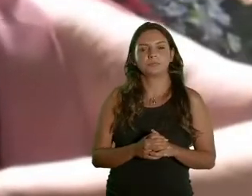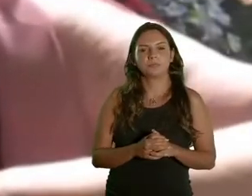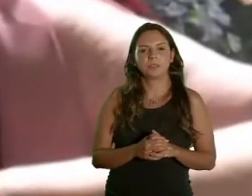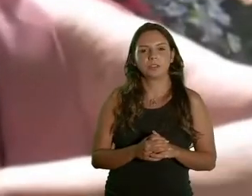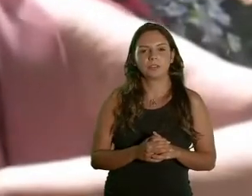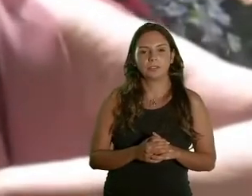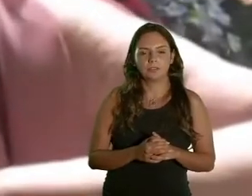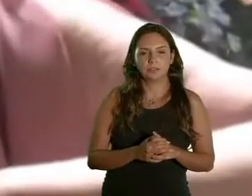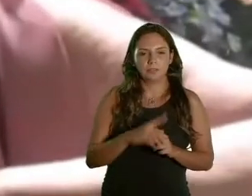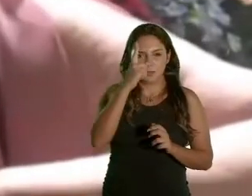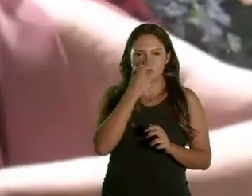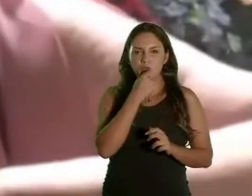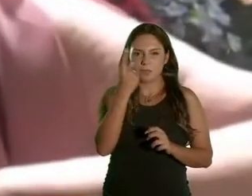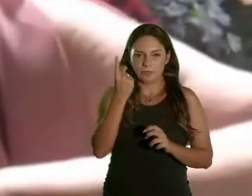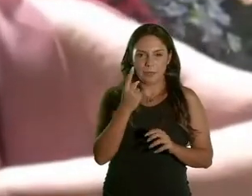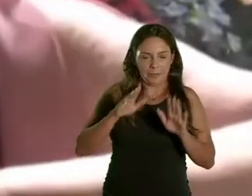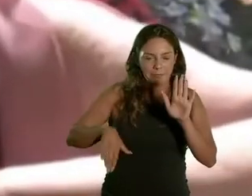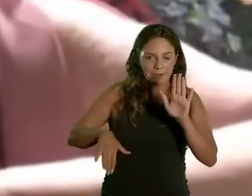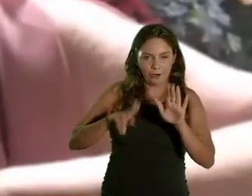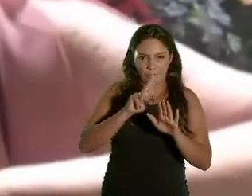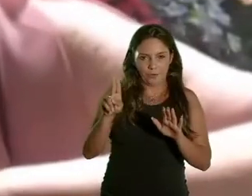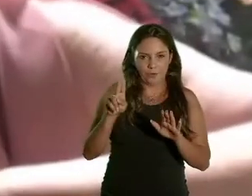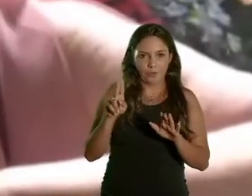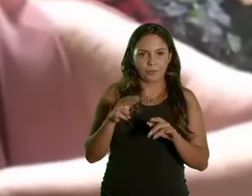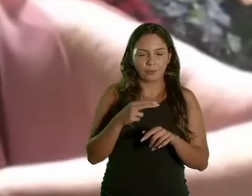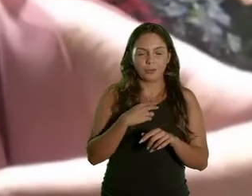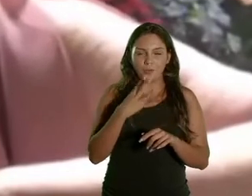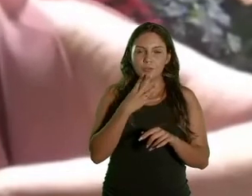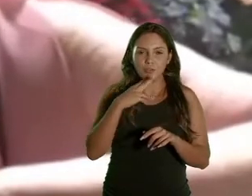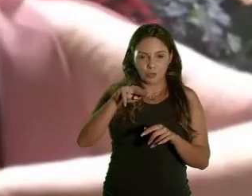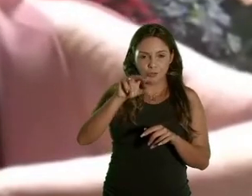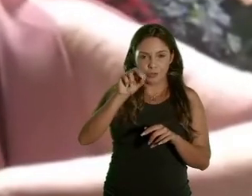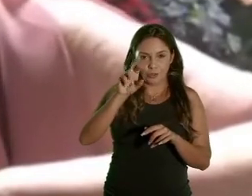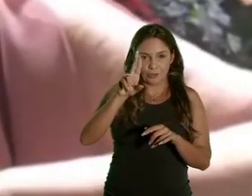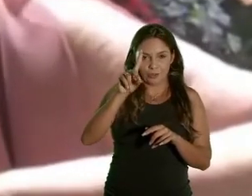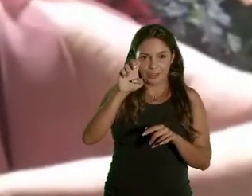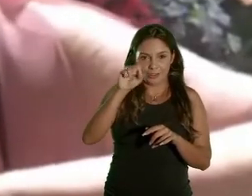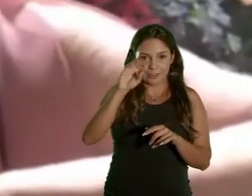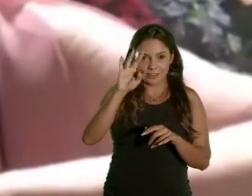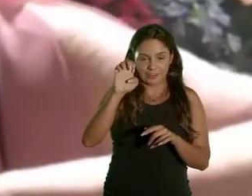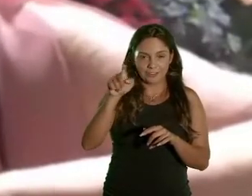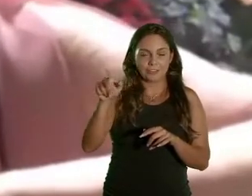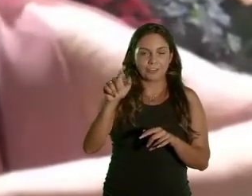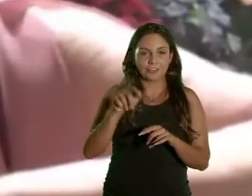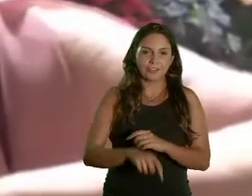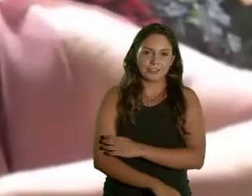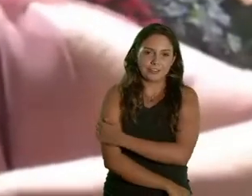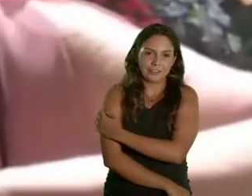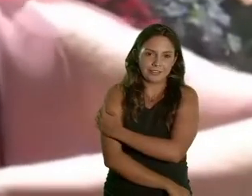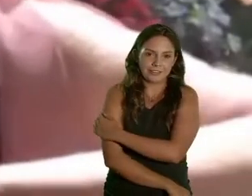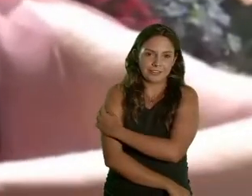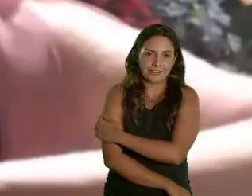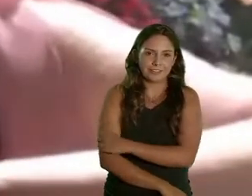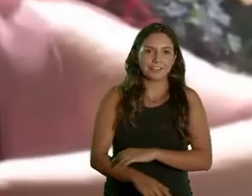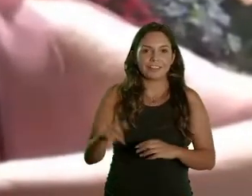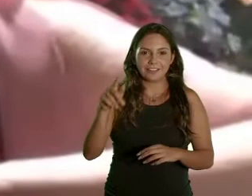um cara lá na praia chamava François. Aí, François sem um dente na